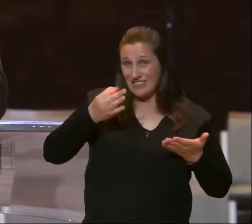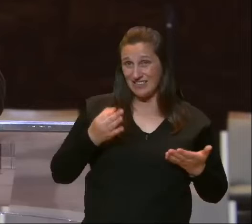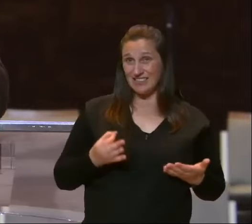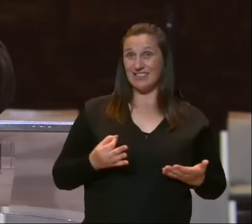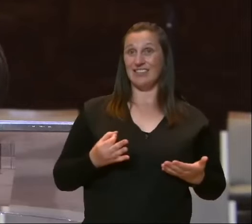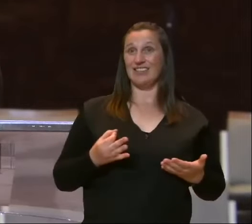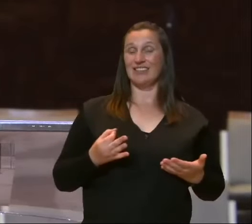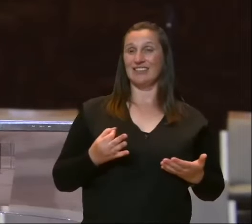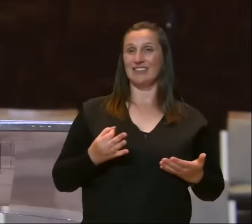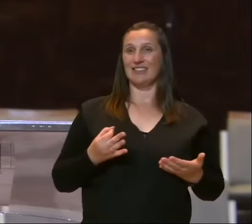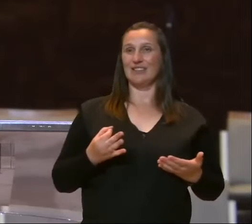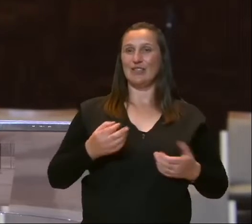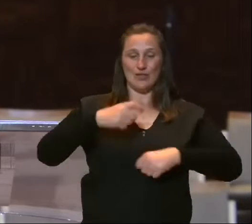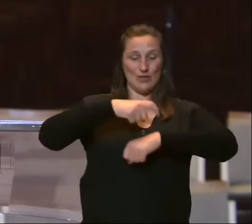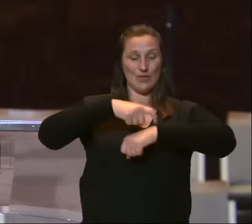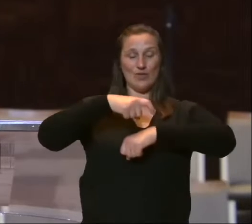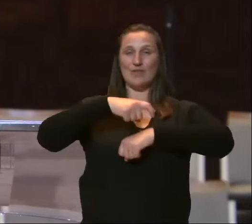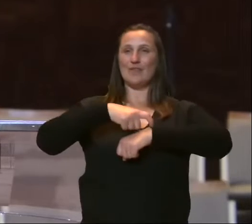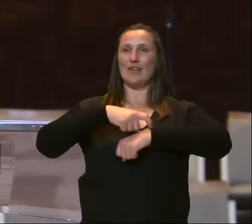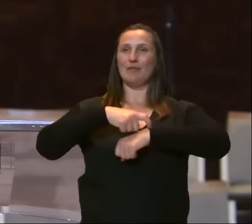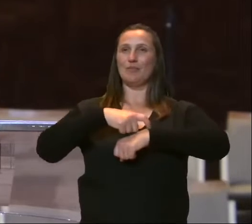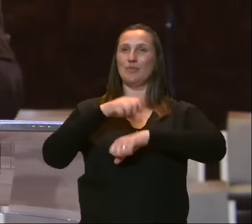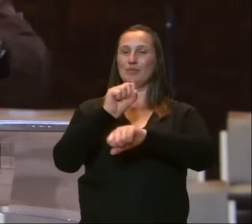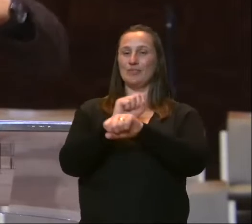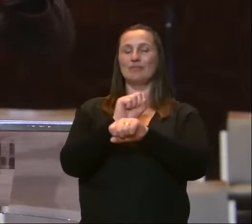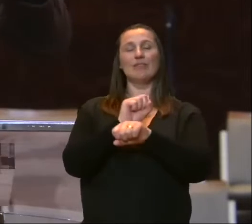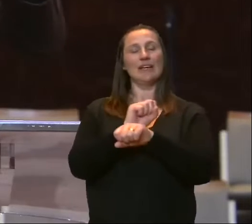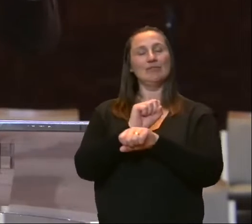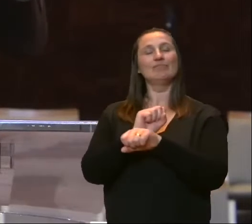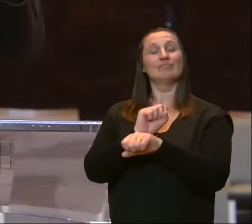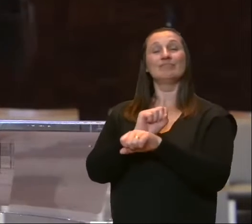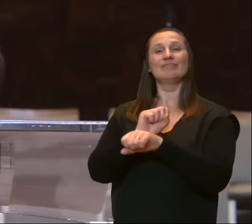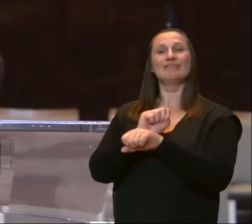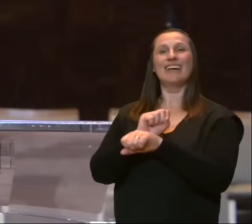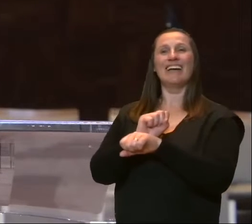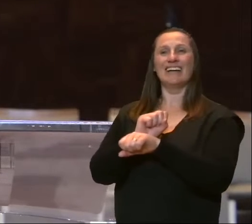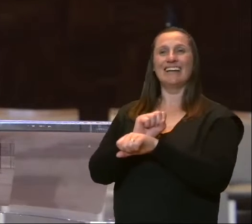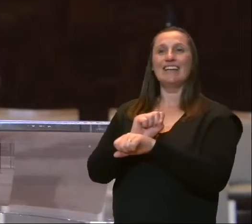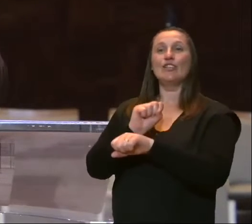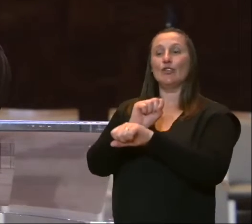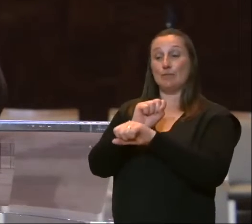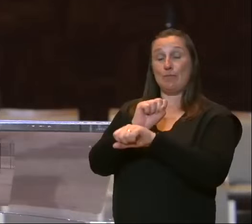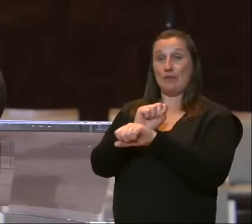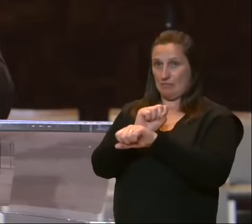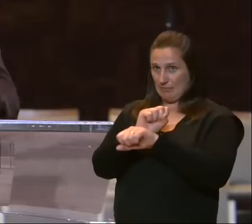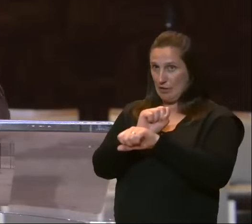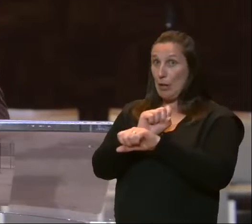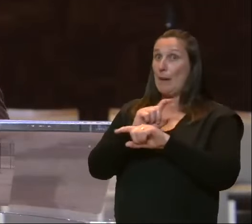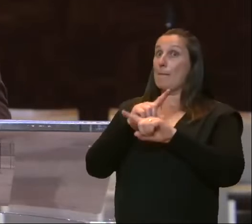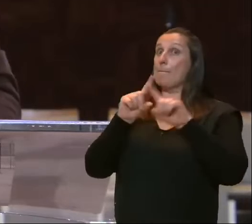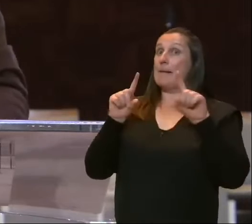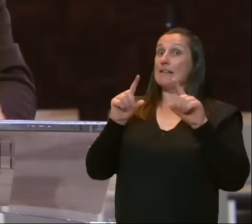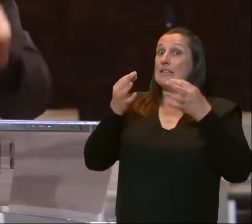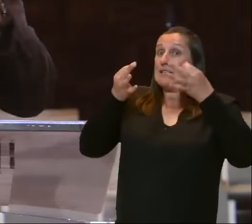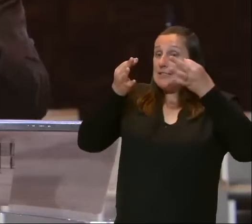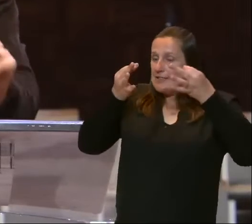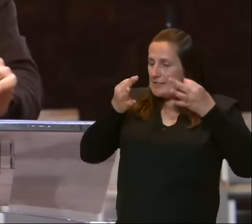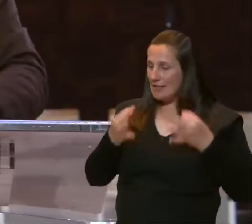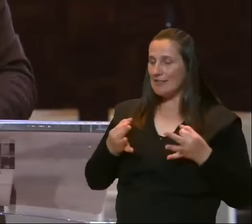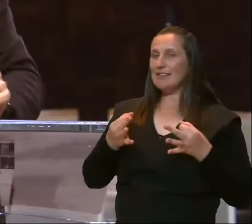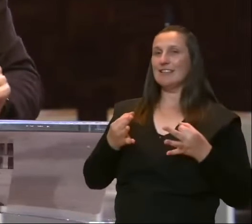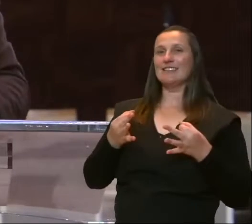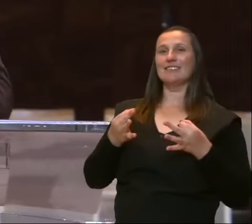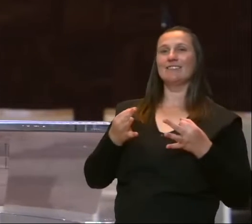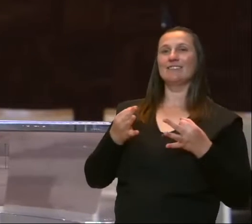de esperas. Certezas que Deus coloca no nosso coração, dentro